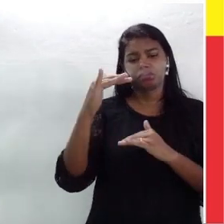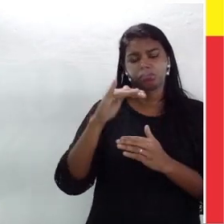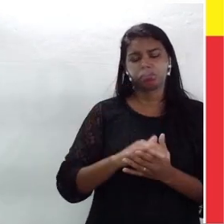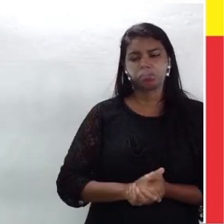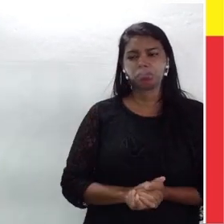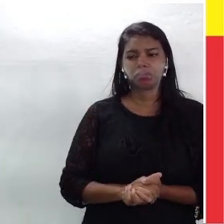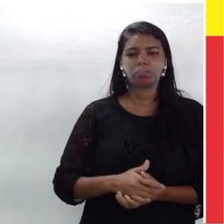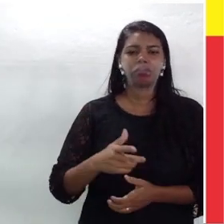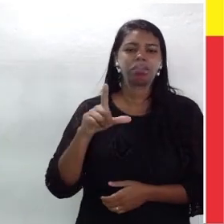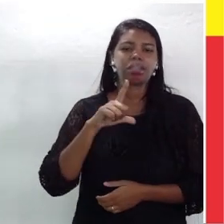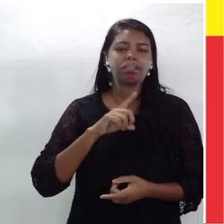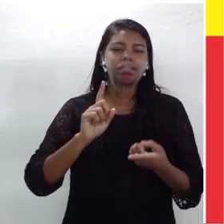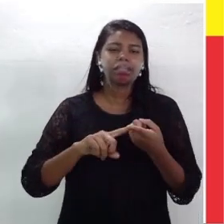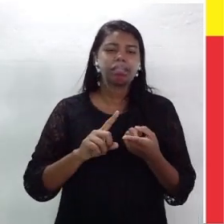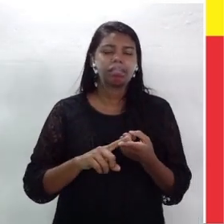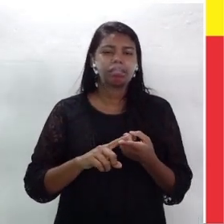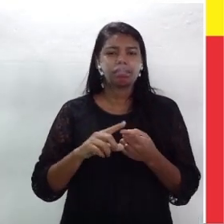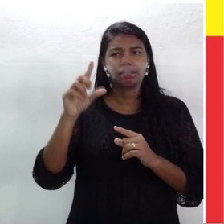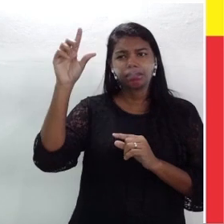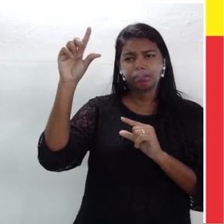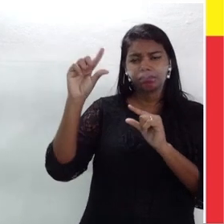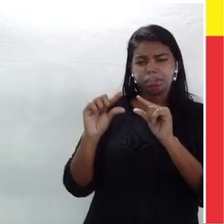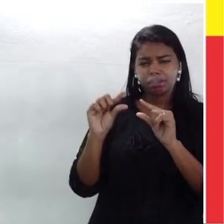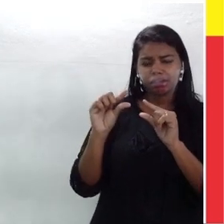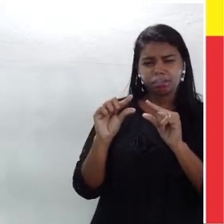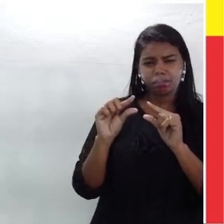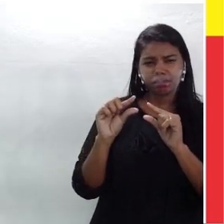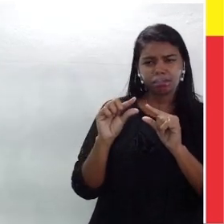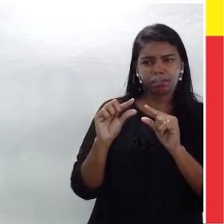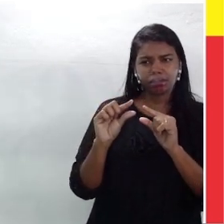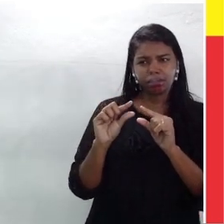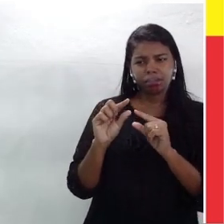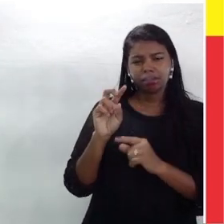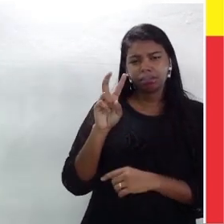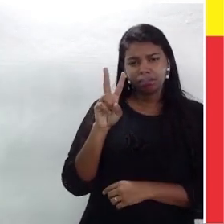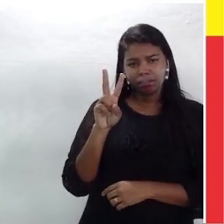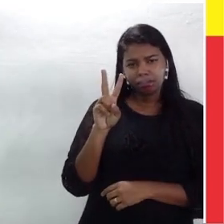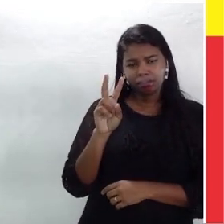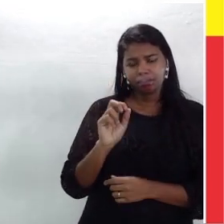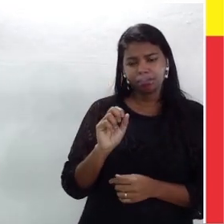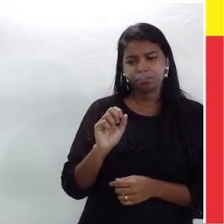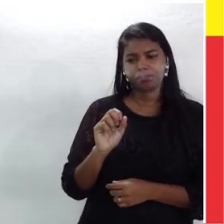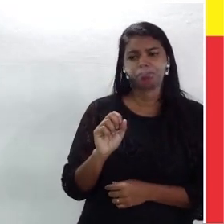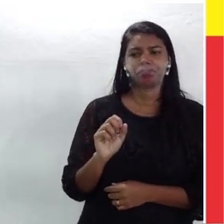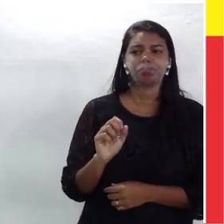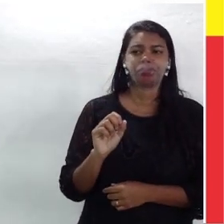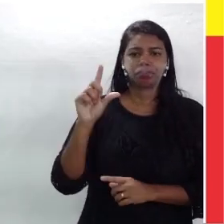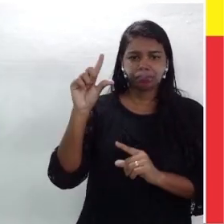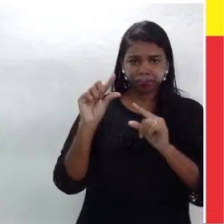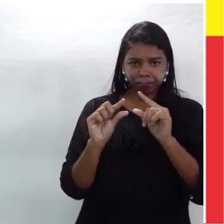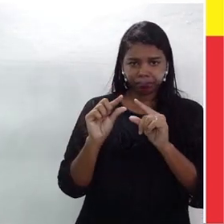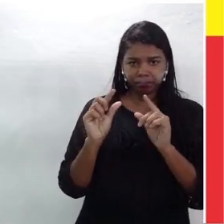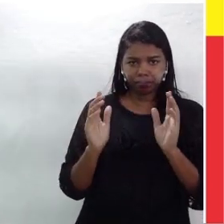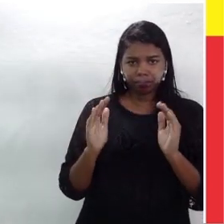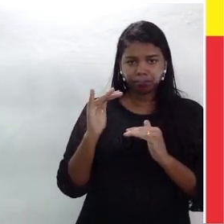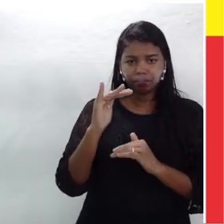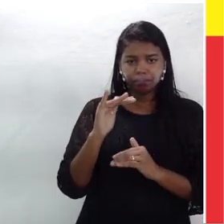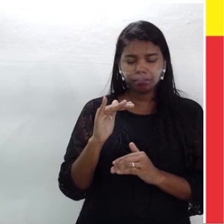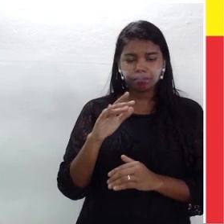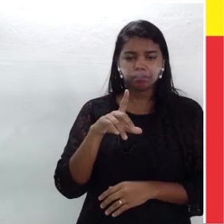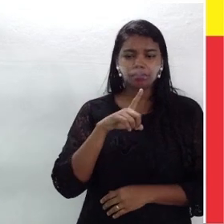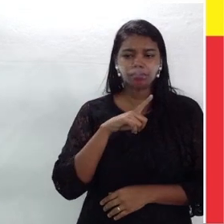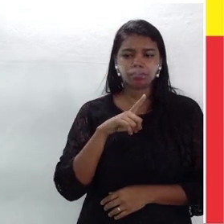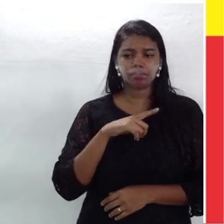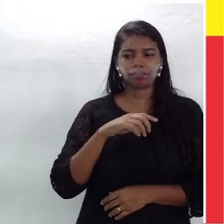Aí temos o volume menor, que esse V minúsculo simboliza o volume menor, que é daquele cubo, que vai